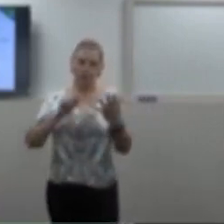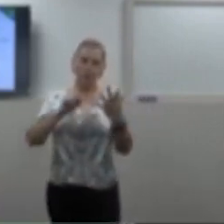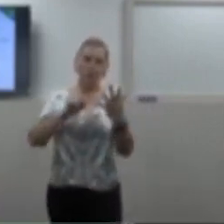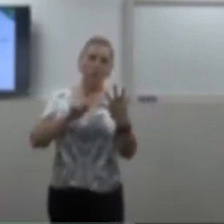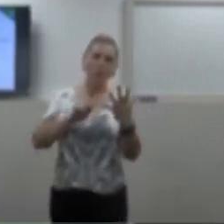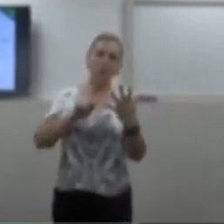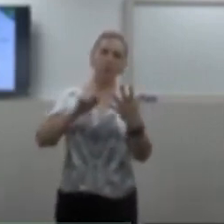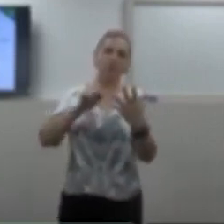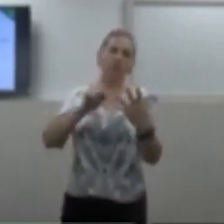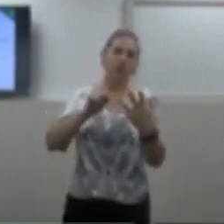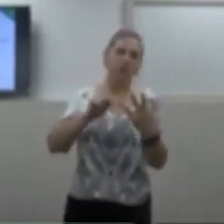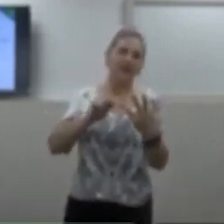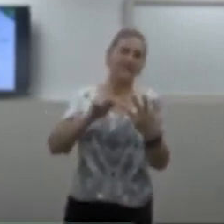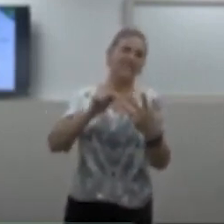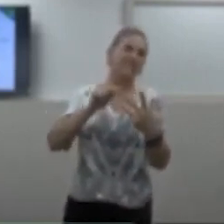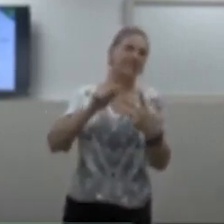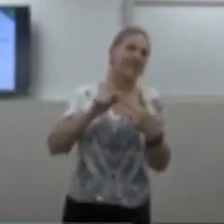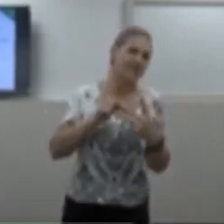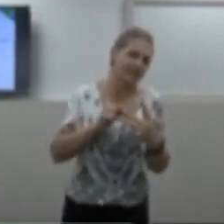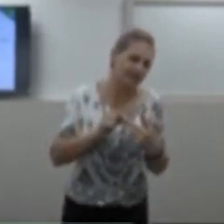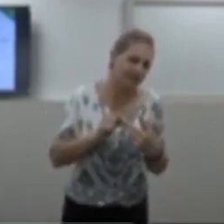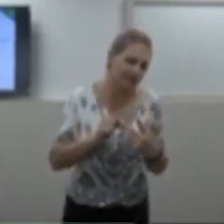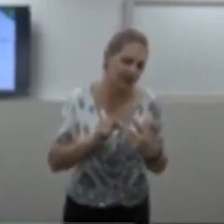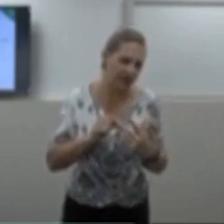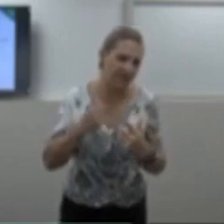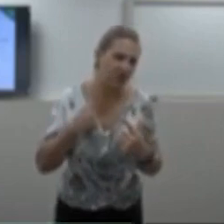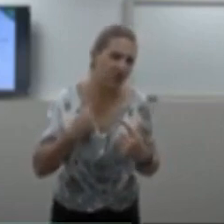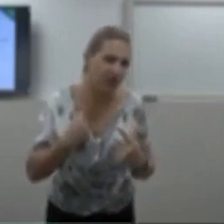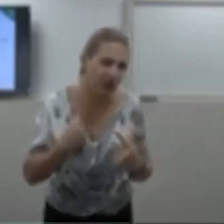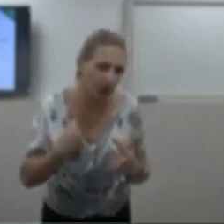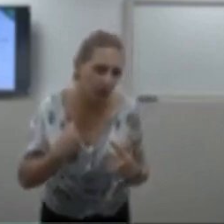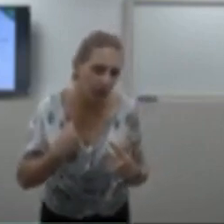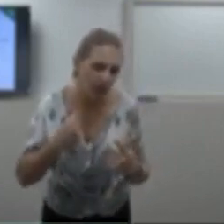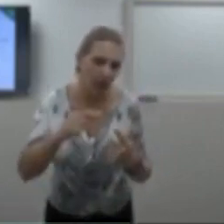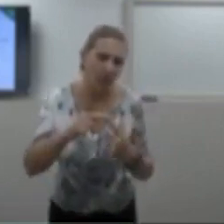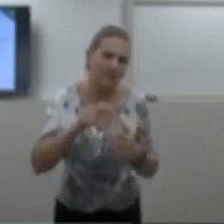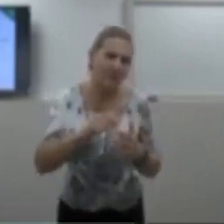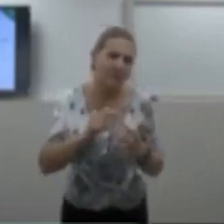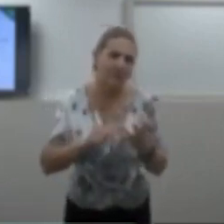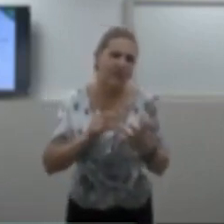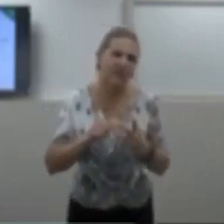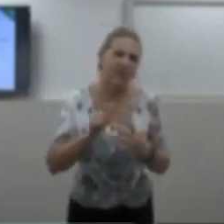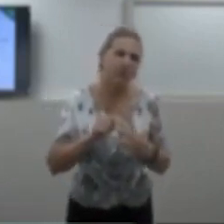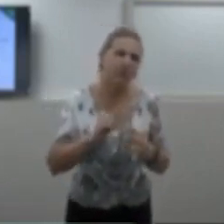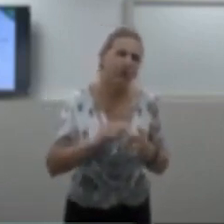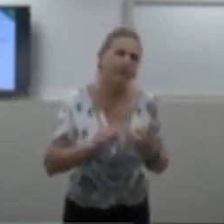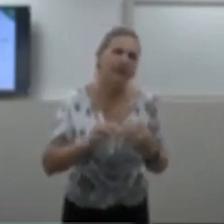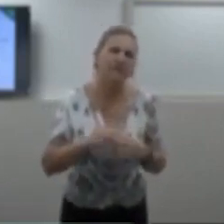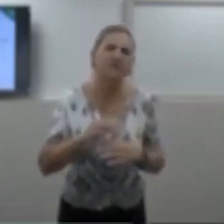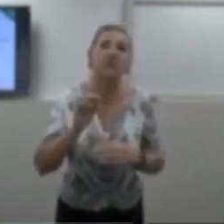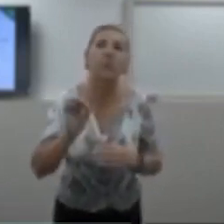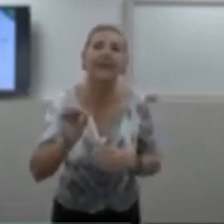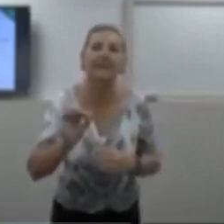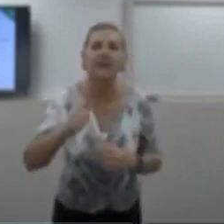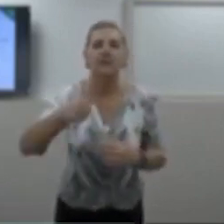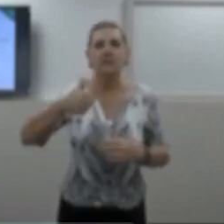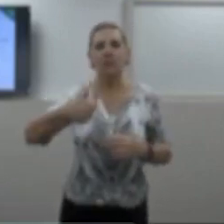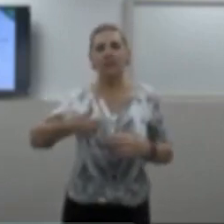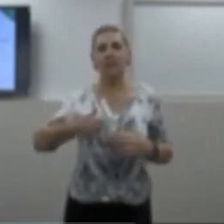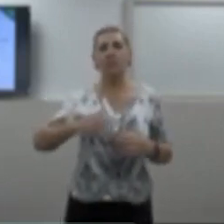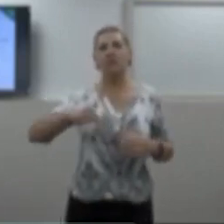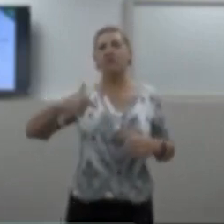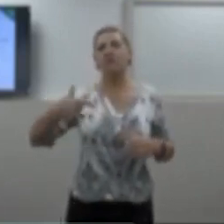Numerais, ó, 1, 2, 3. Imagina eu. 4, 5, 6, 7, 8, 9, 10, 11,